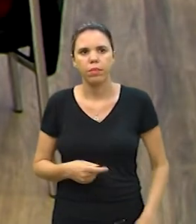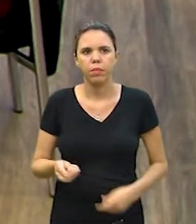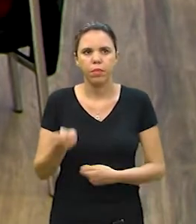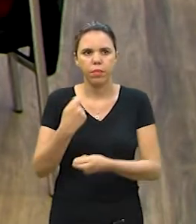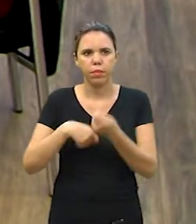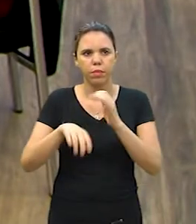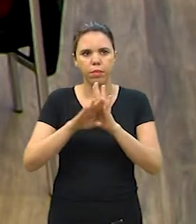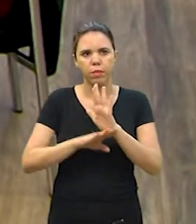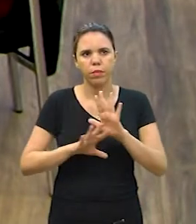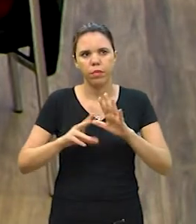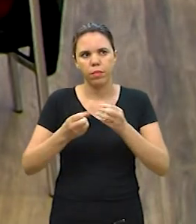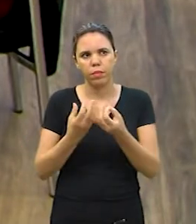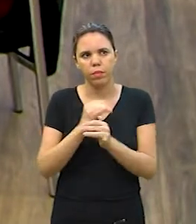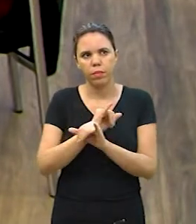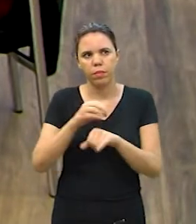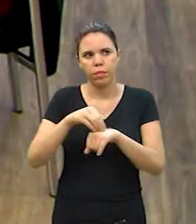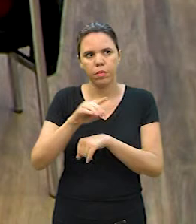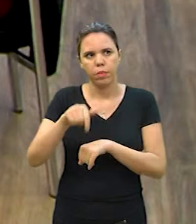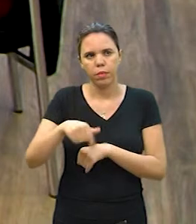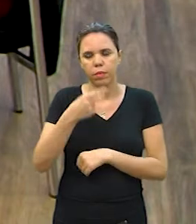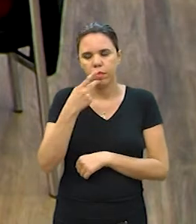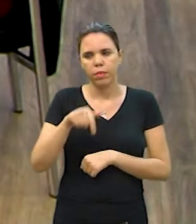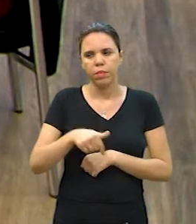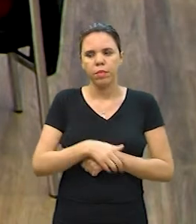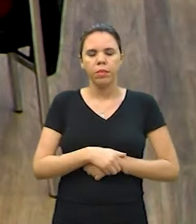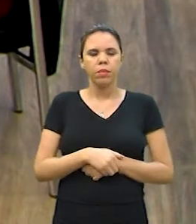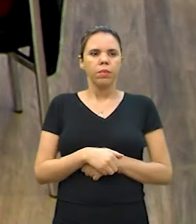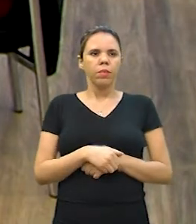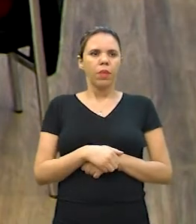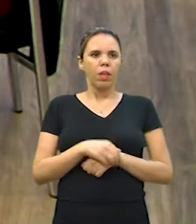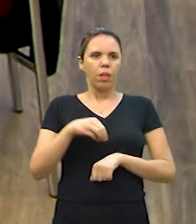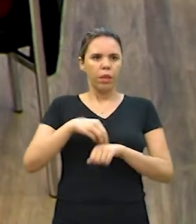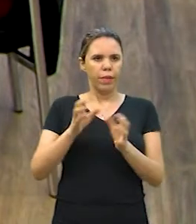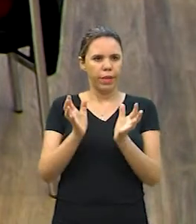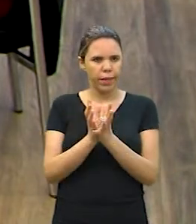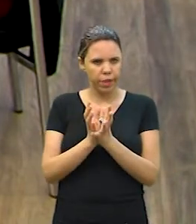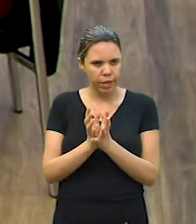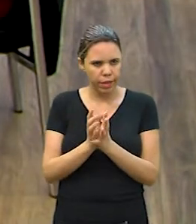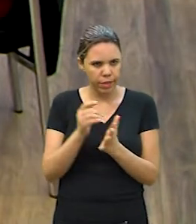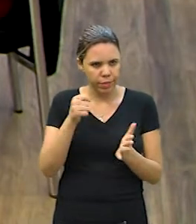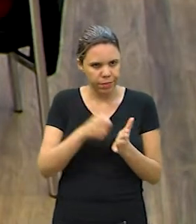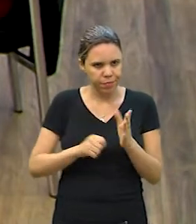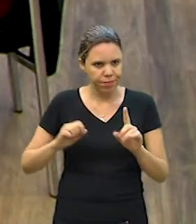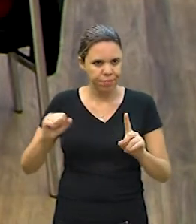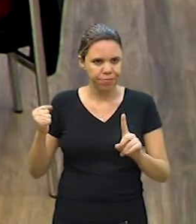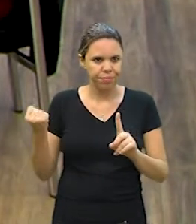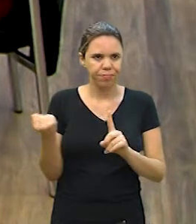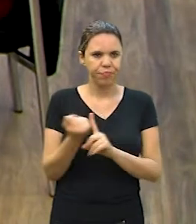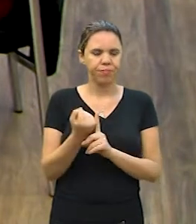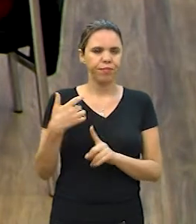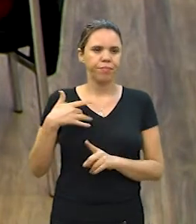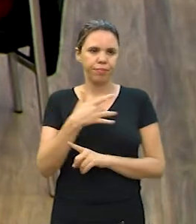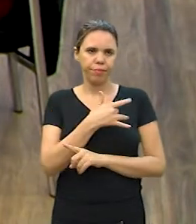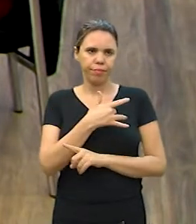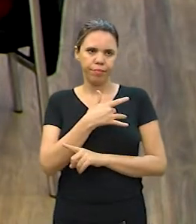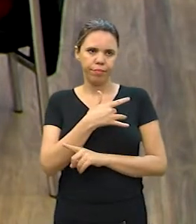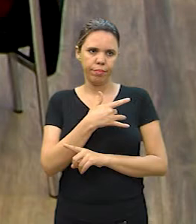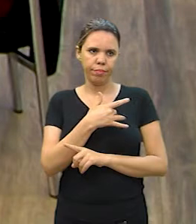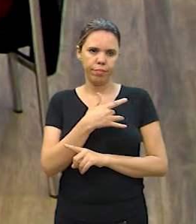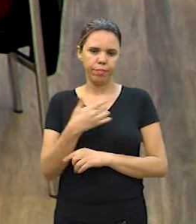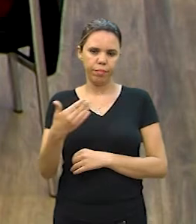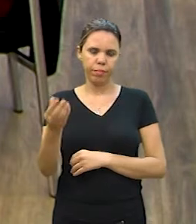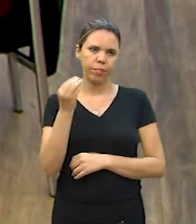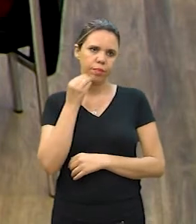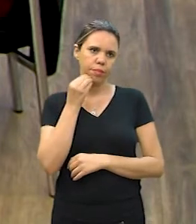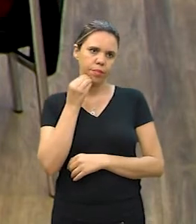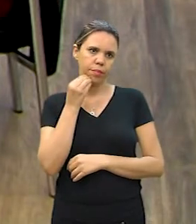com Questão de Ordem, todas as informações que foram passadas aqui, membro da Comissão de Política Social e Saúde.